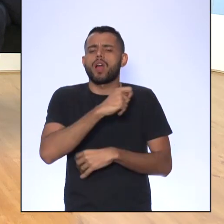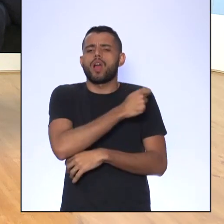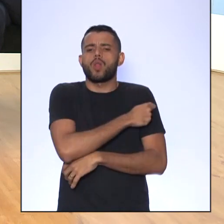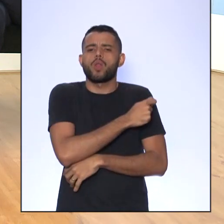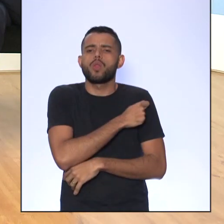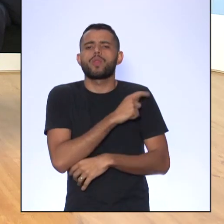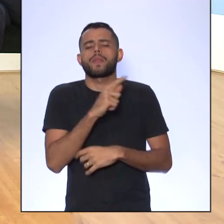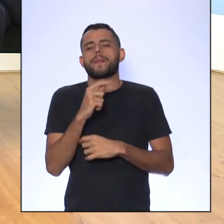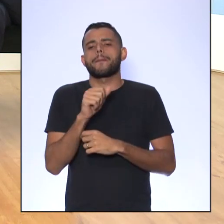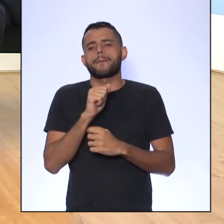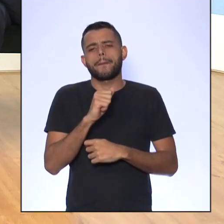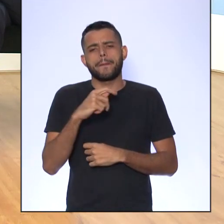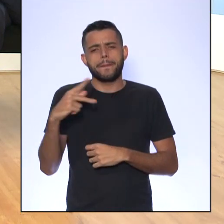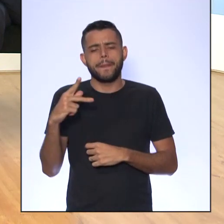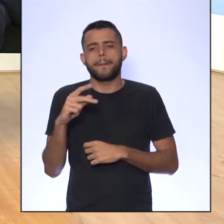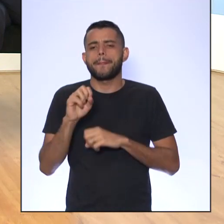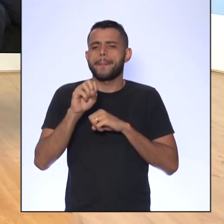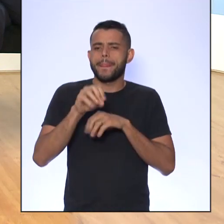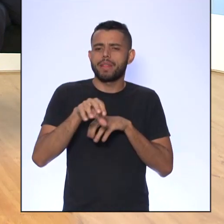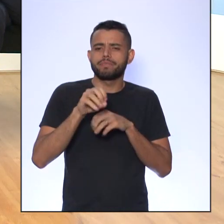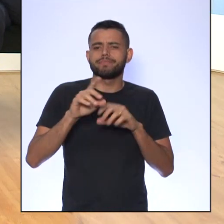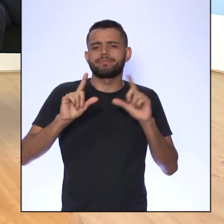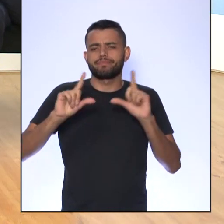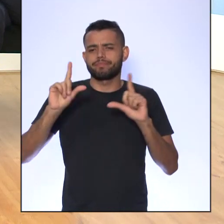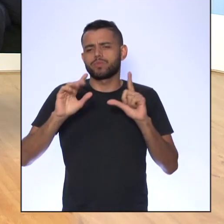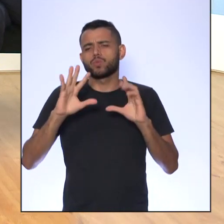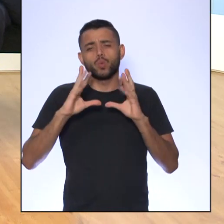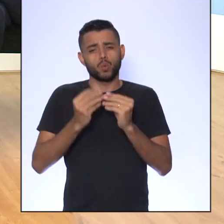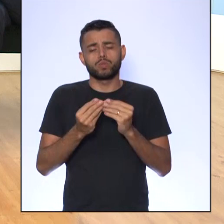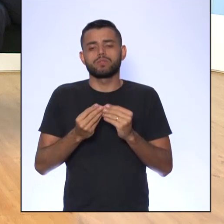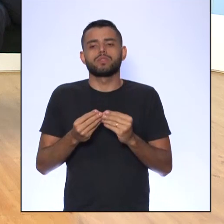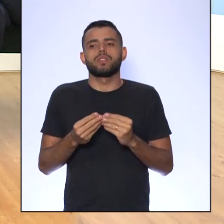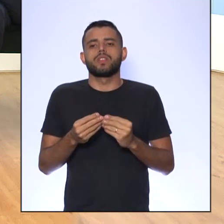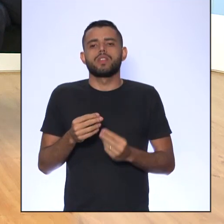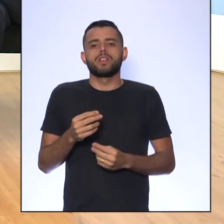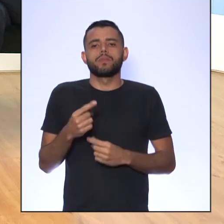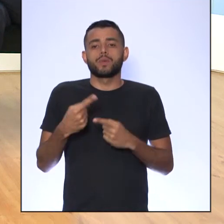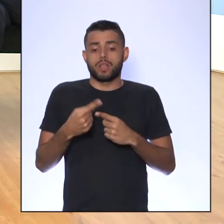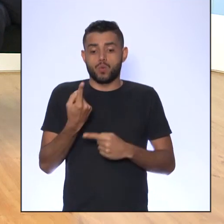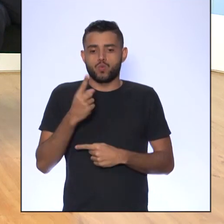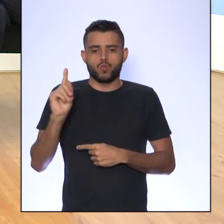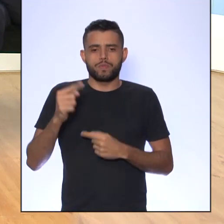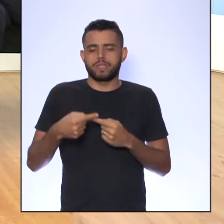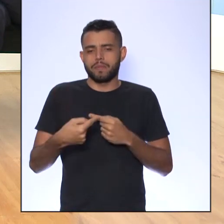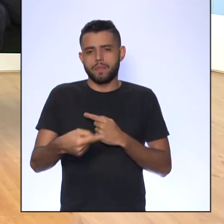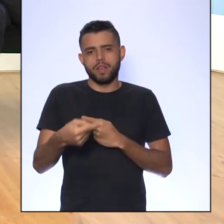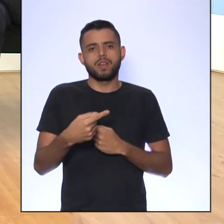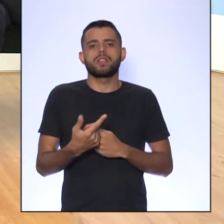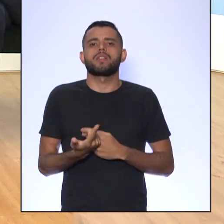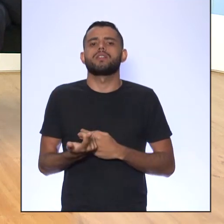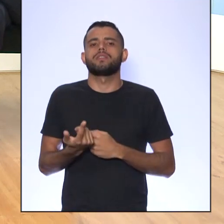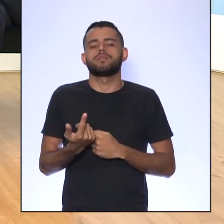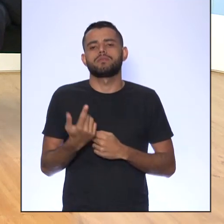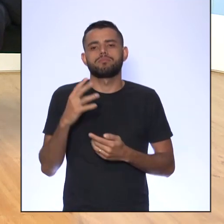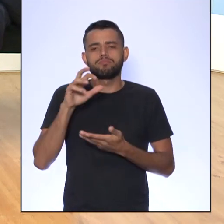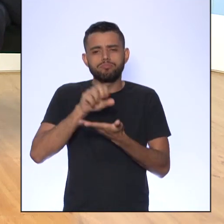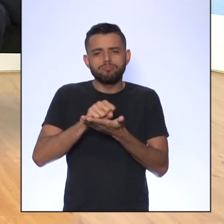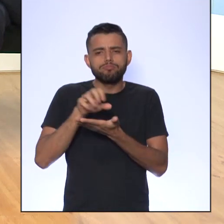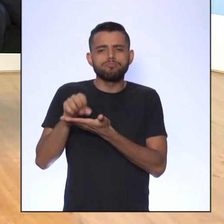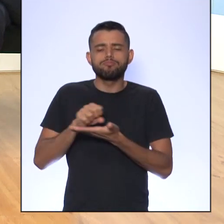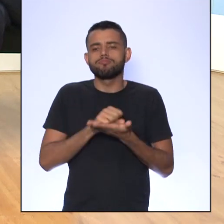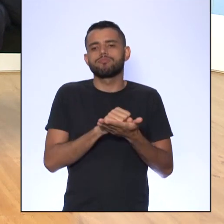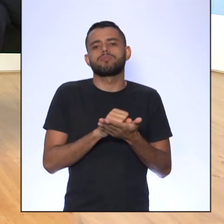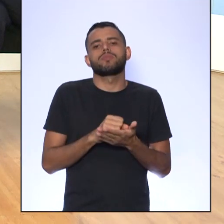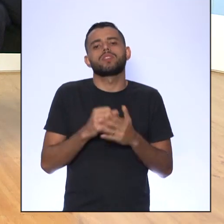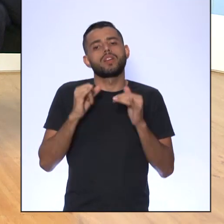na TV Educação, porque, de novo, é a última semana, a gente vai trazer mais alguns alertas,